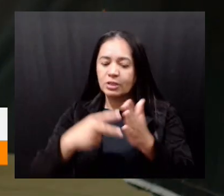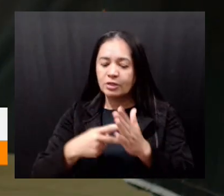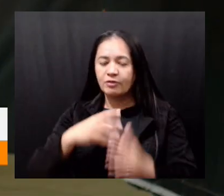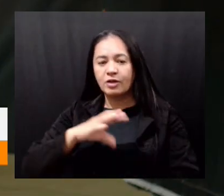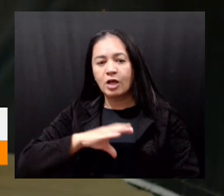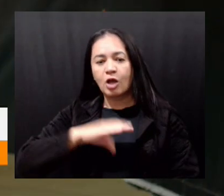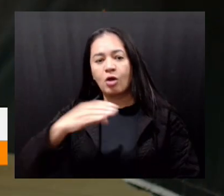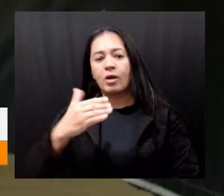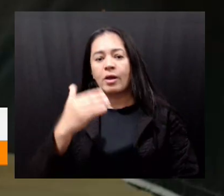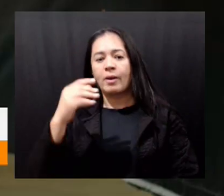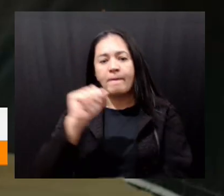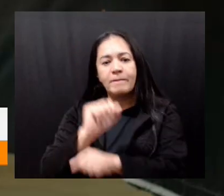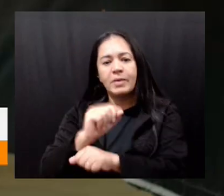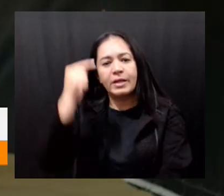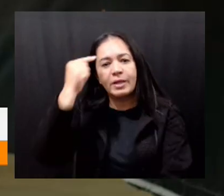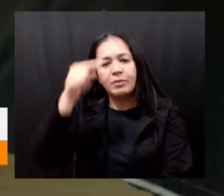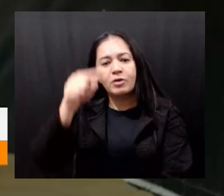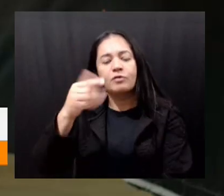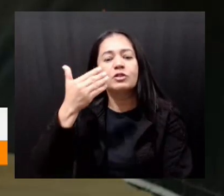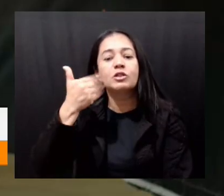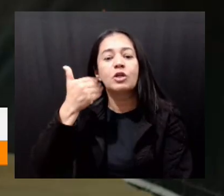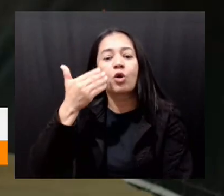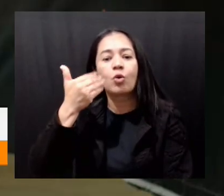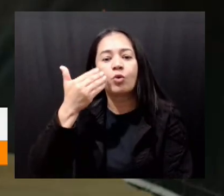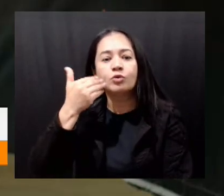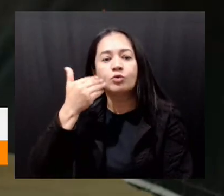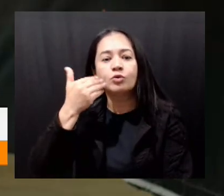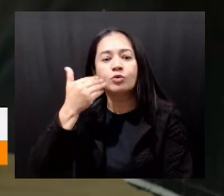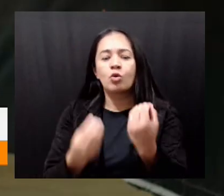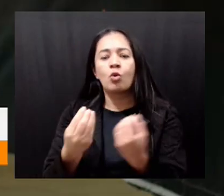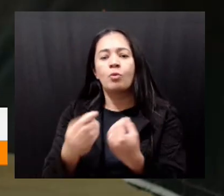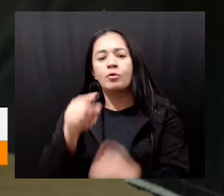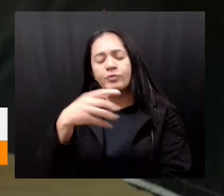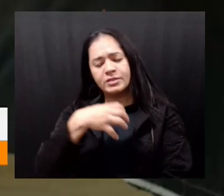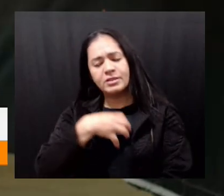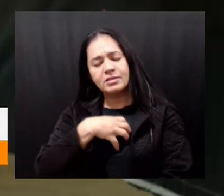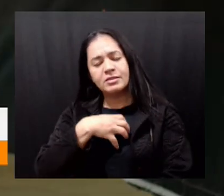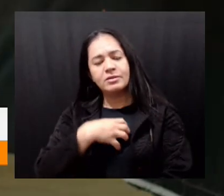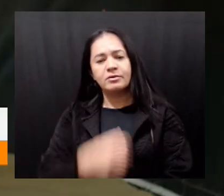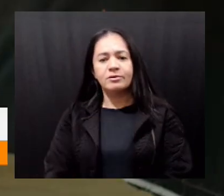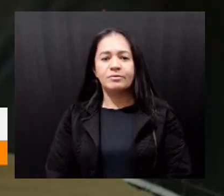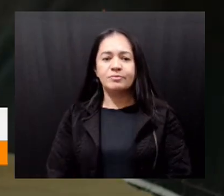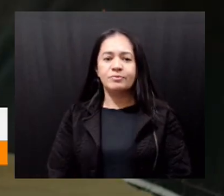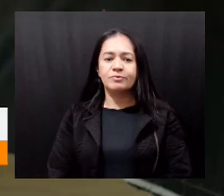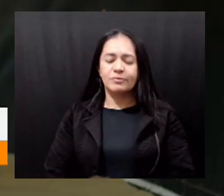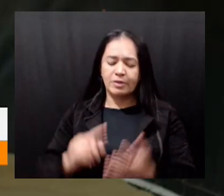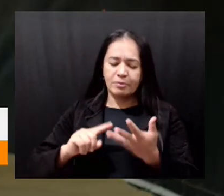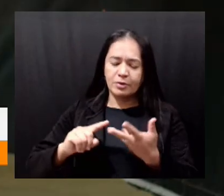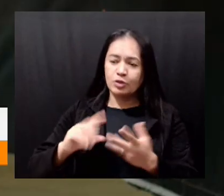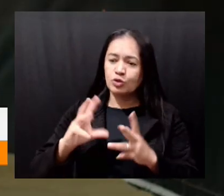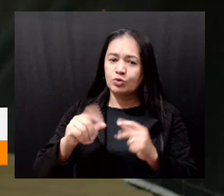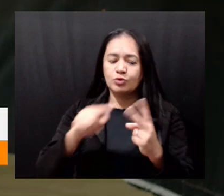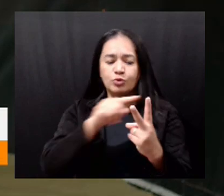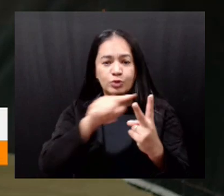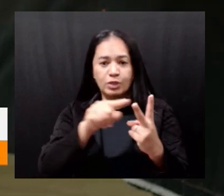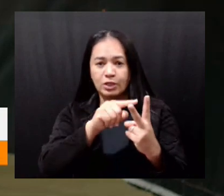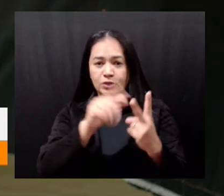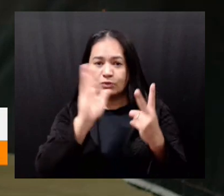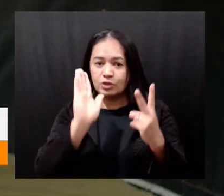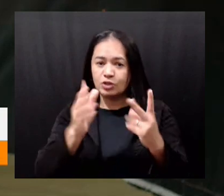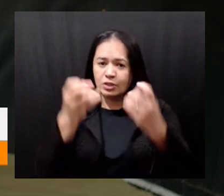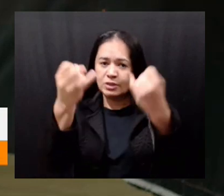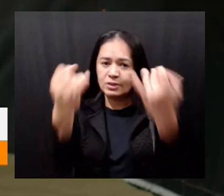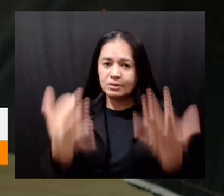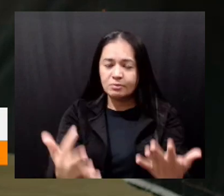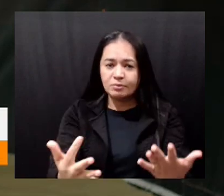está consumindo e como você está se sentindo com isso, né? Diante de tudo que as nossas entrevistadas falaram, é isso que